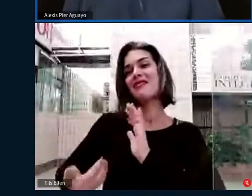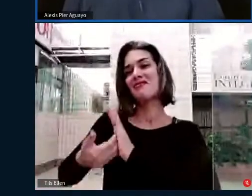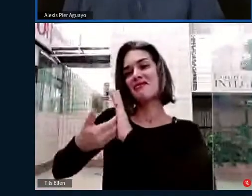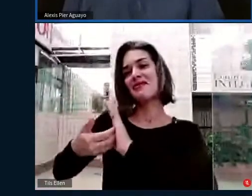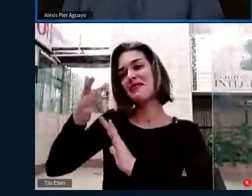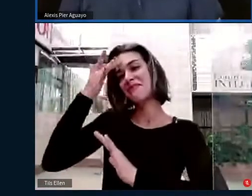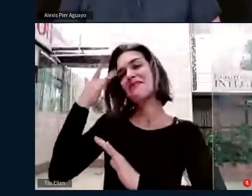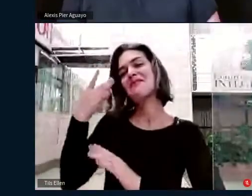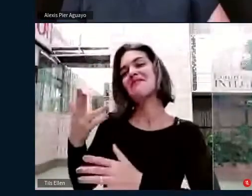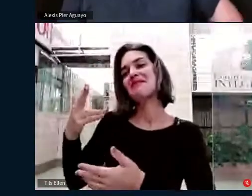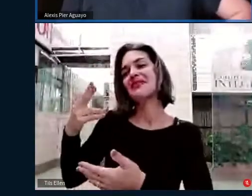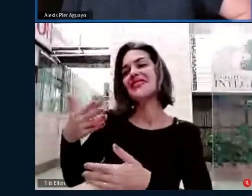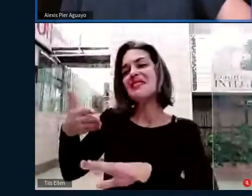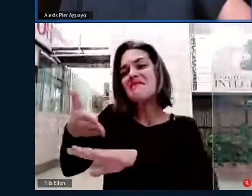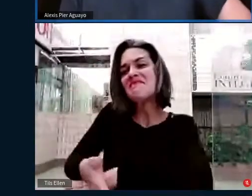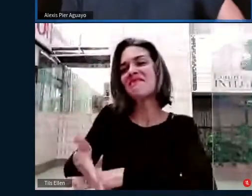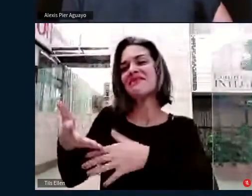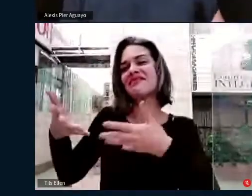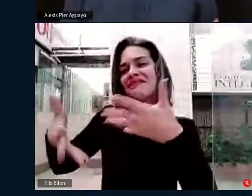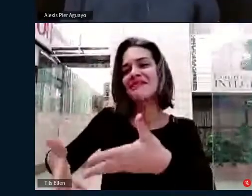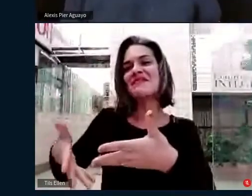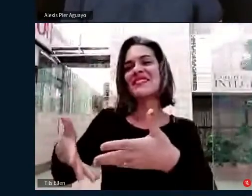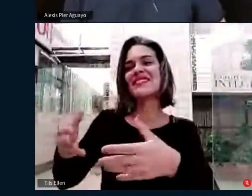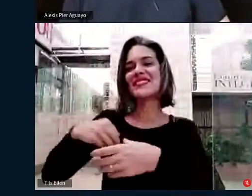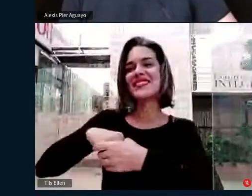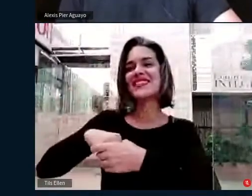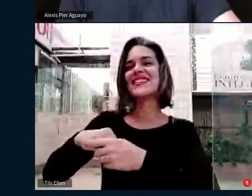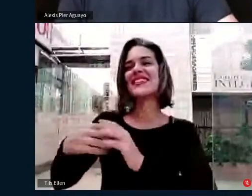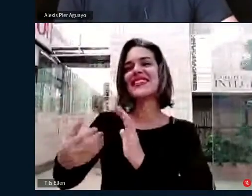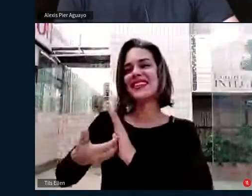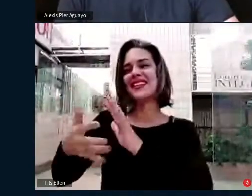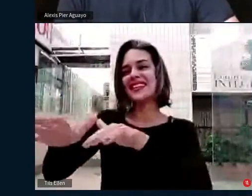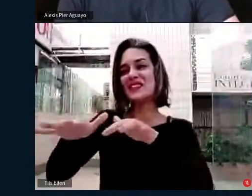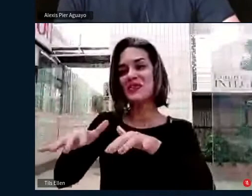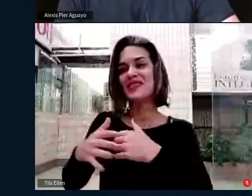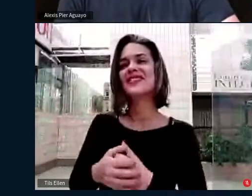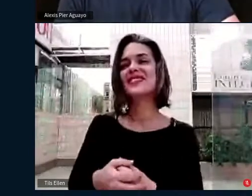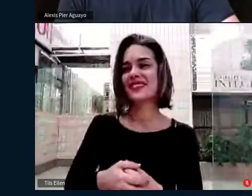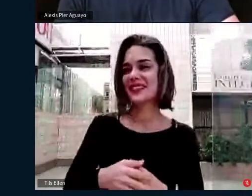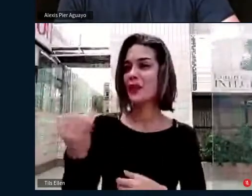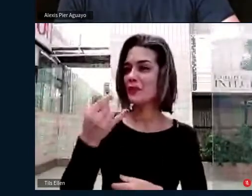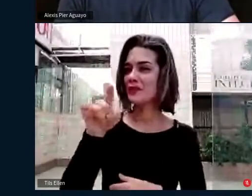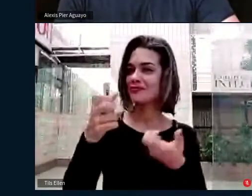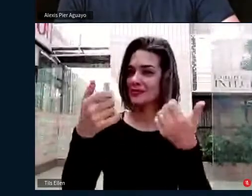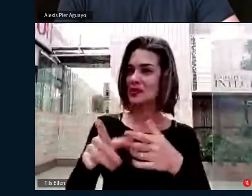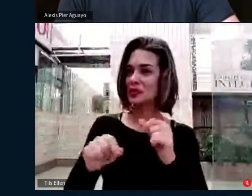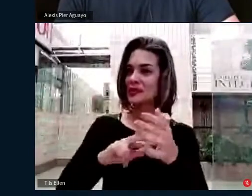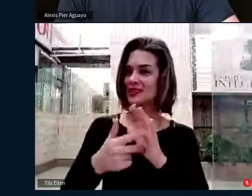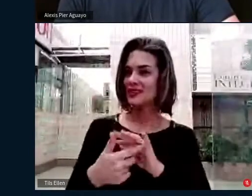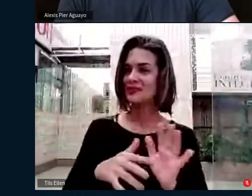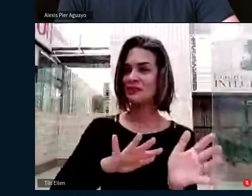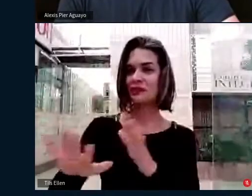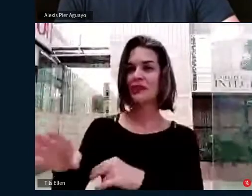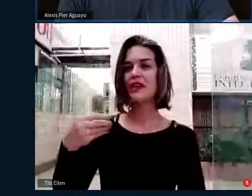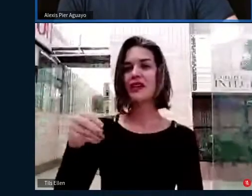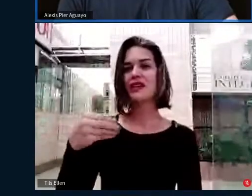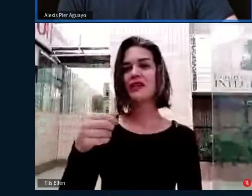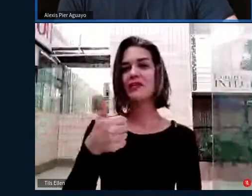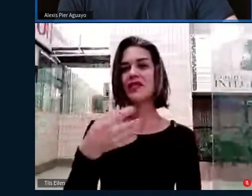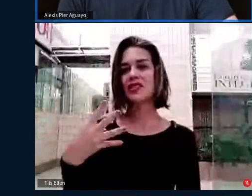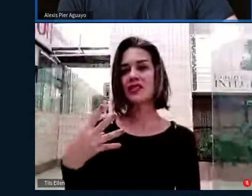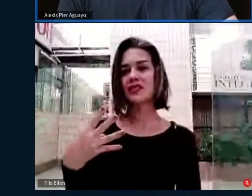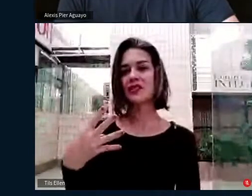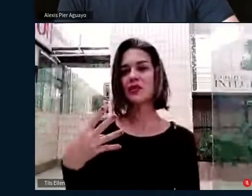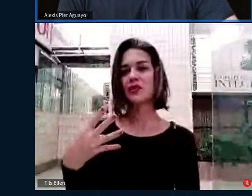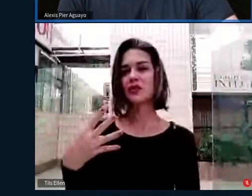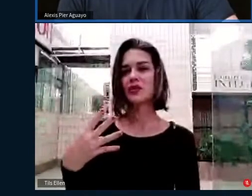está lá sempre. Então, acho que vale a pena colocar esse trecho. Na página